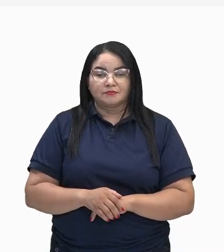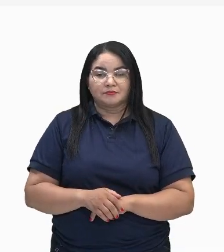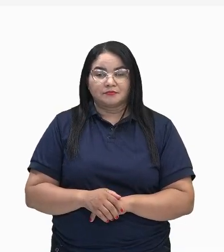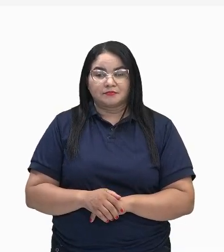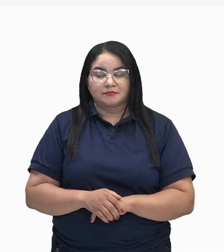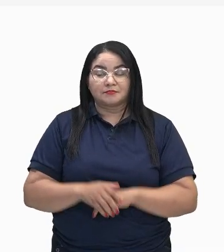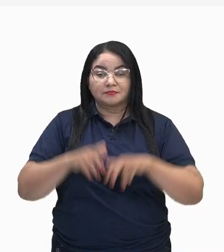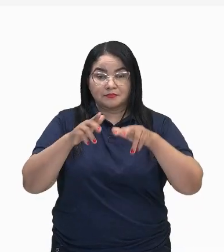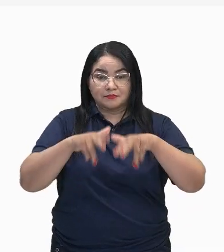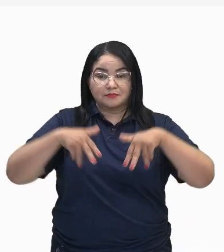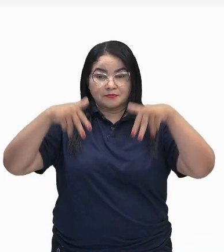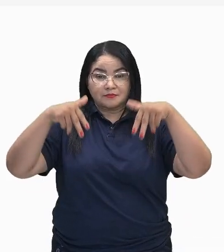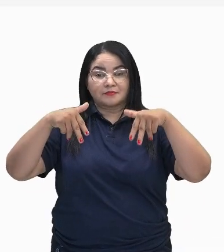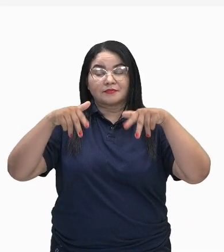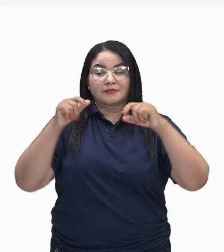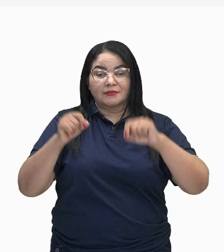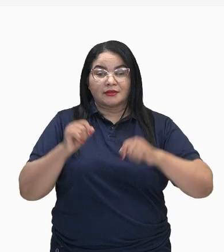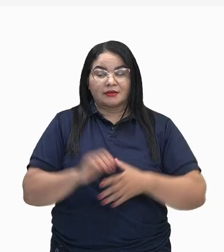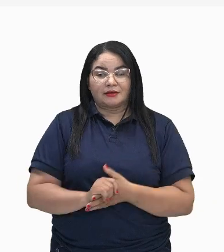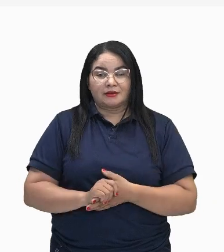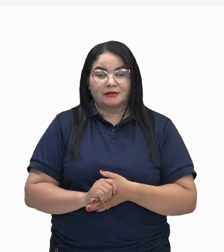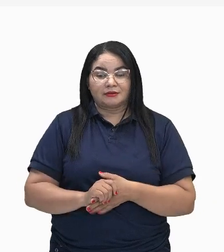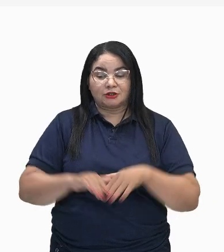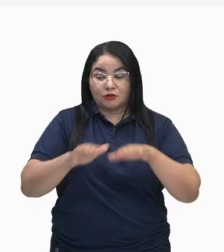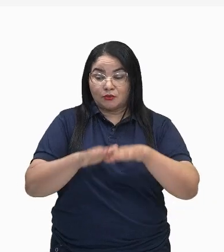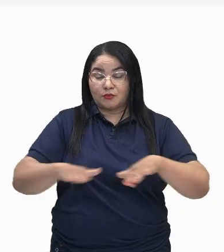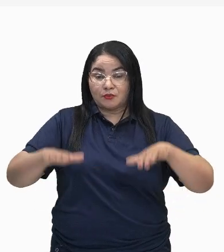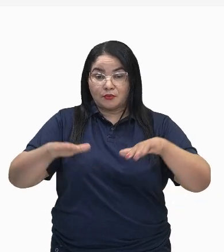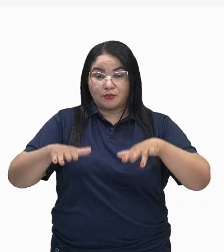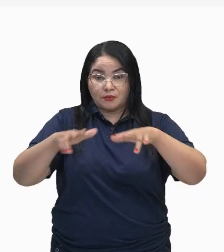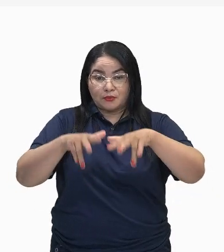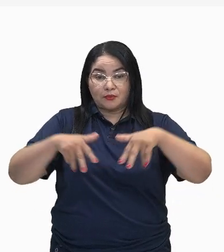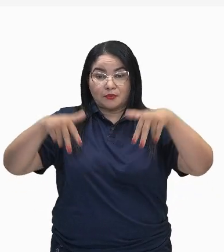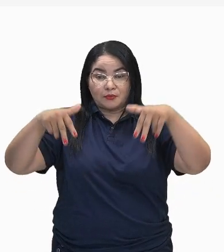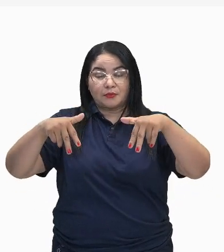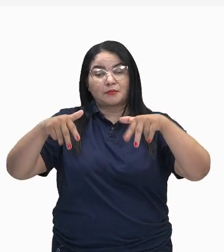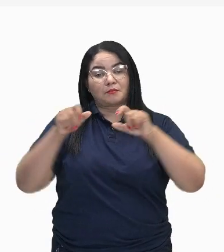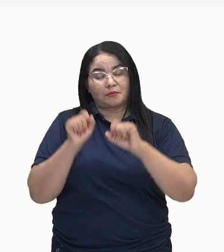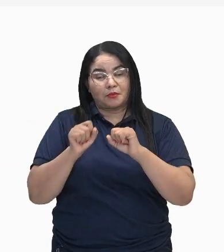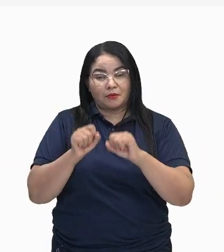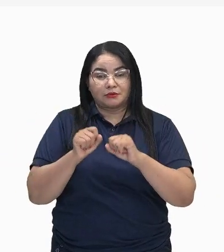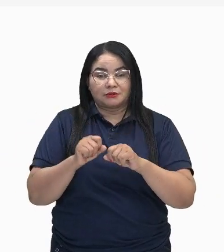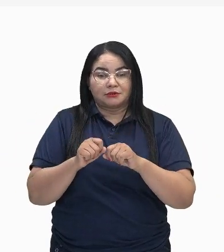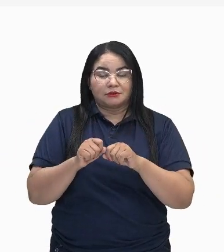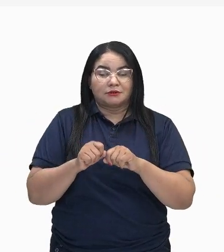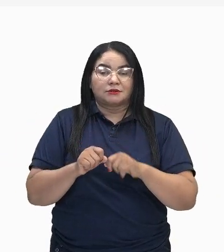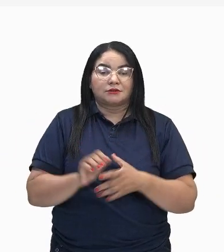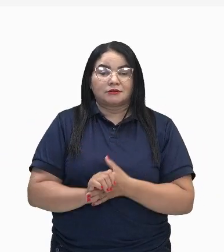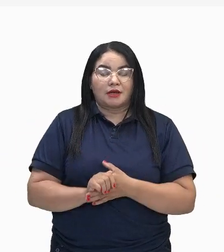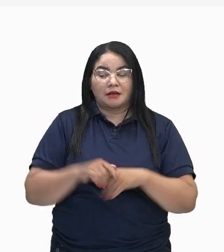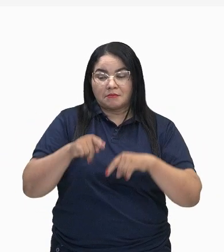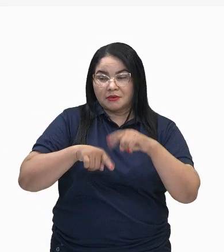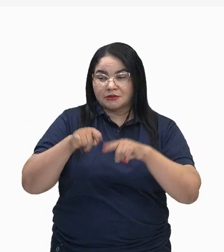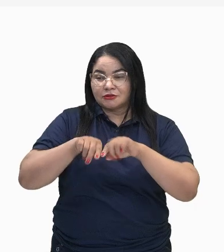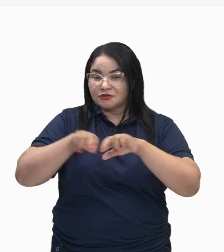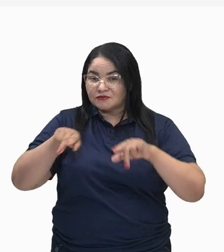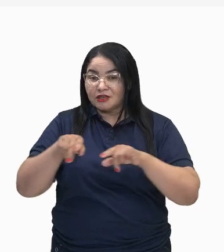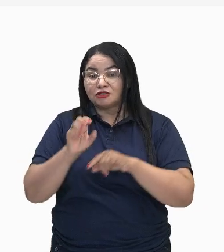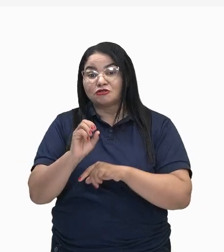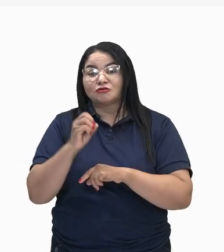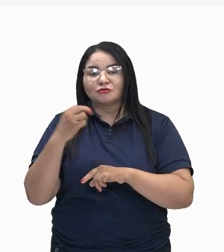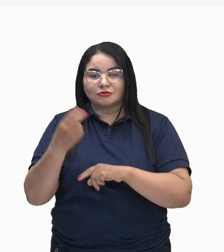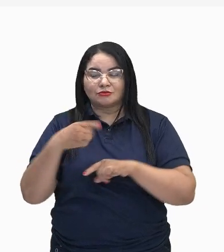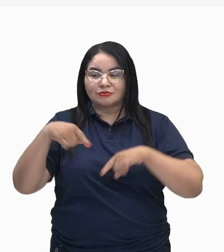onde a história acontece. O cenário, o ambiente da dança, pode ser um palco cheio de objetos ou um